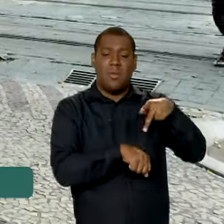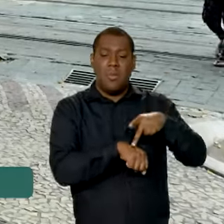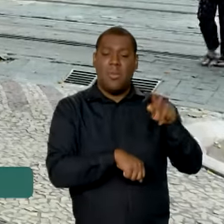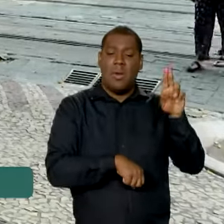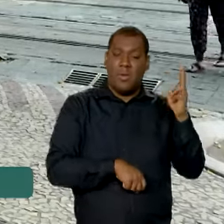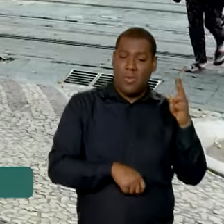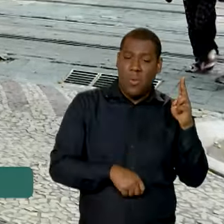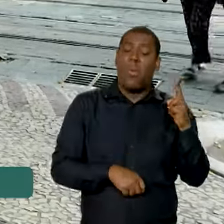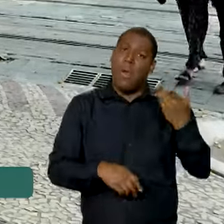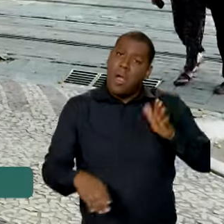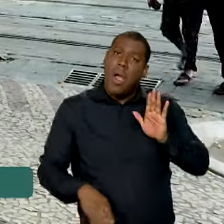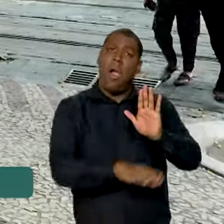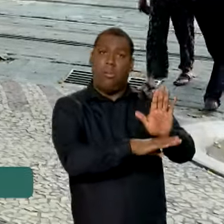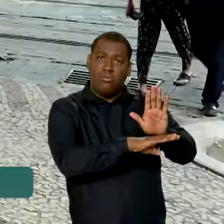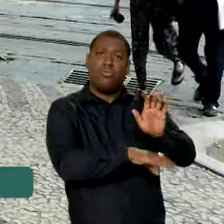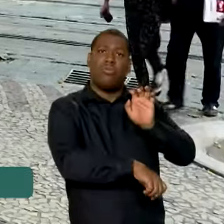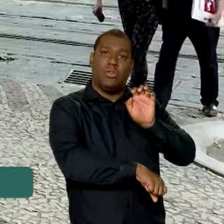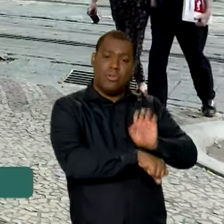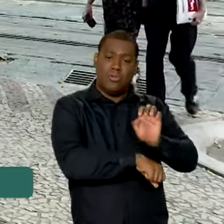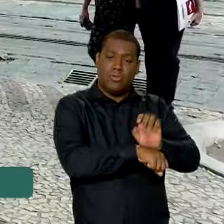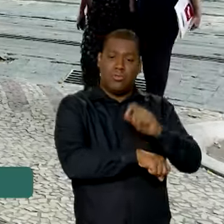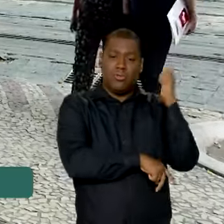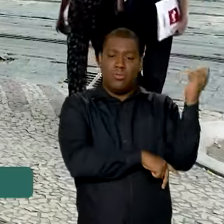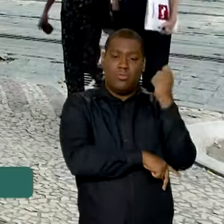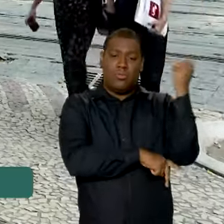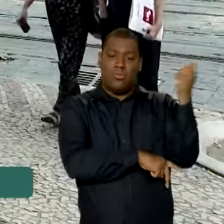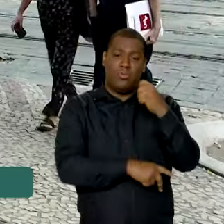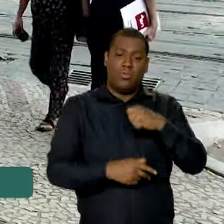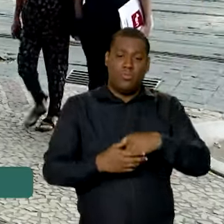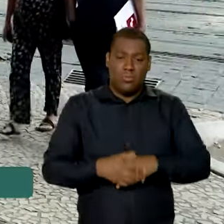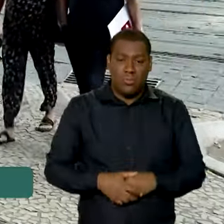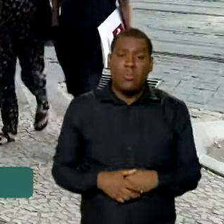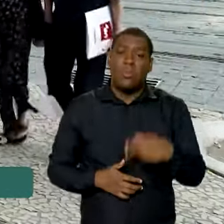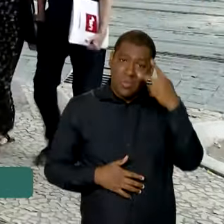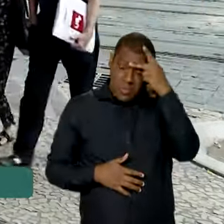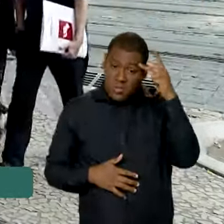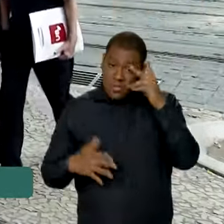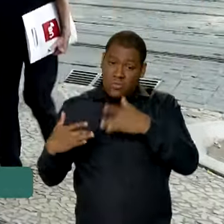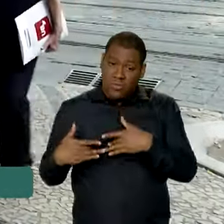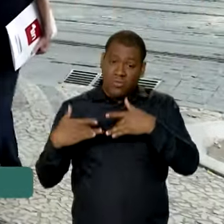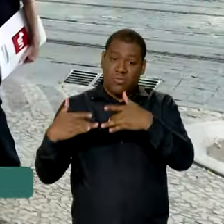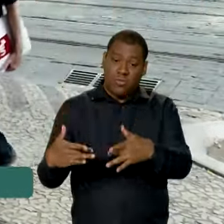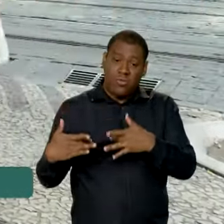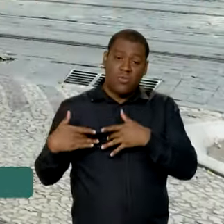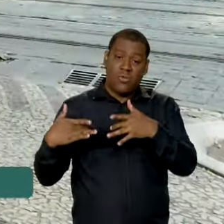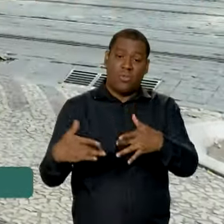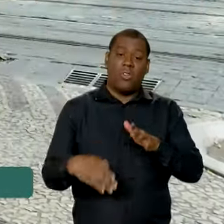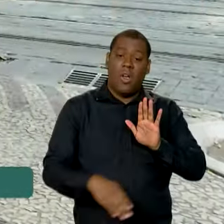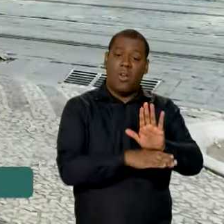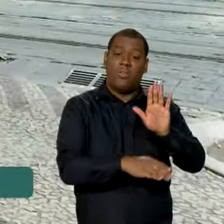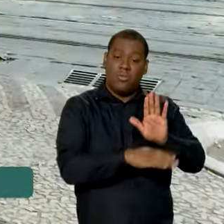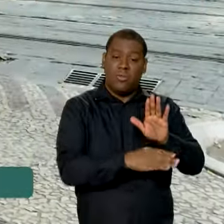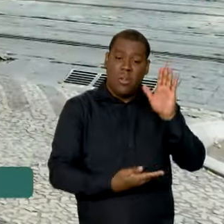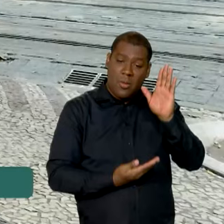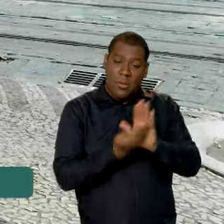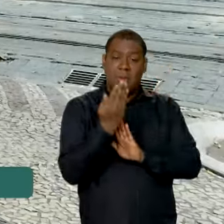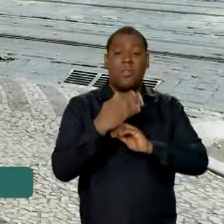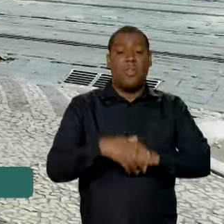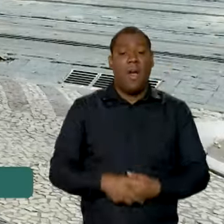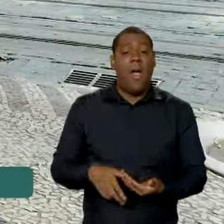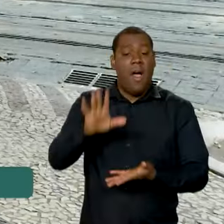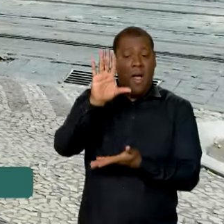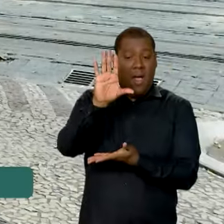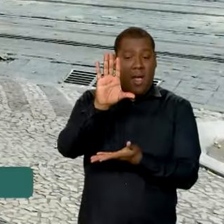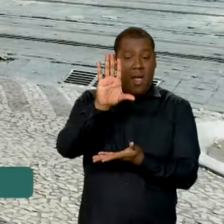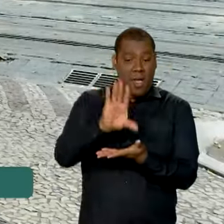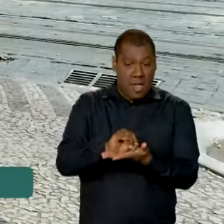inspetorias de todo o Brasil. Por conta desse aumento de gesto de solidariedade, a Receita Federal divulgou um